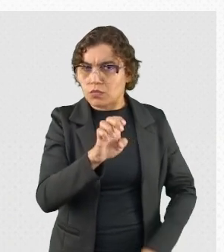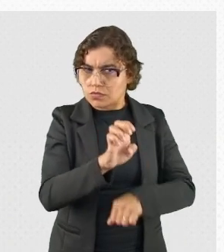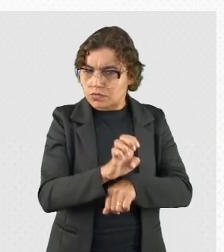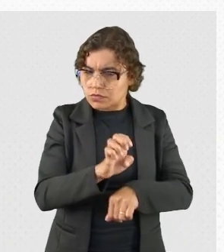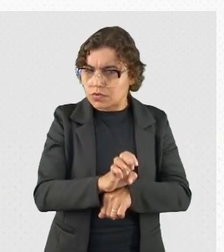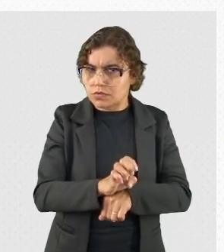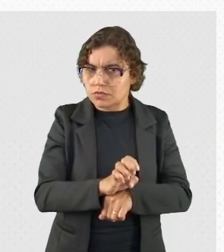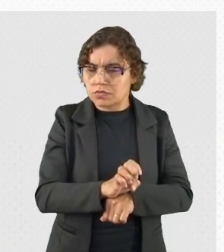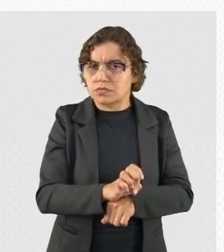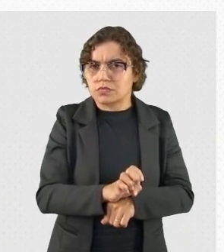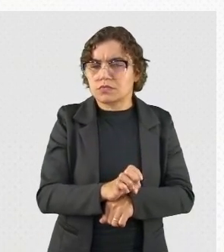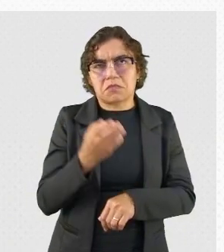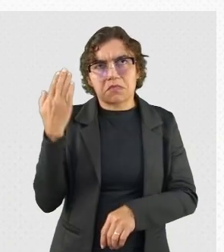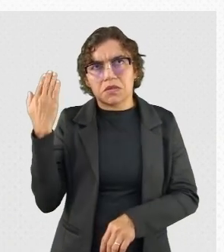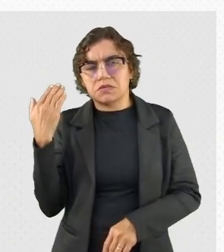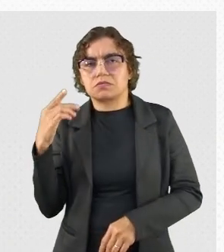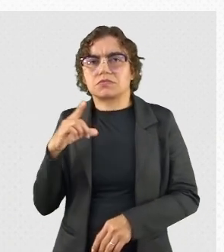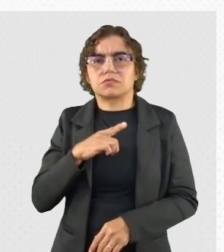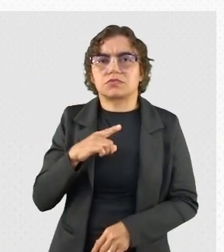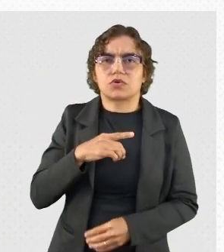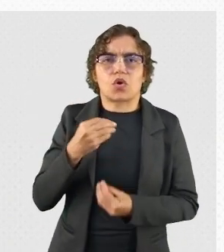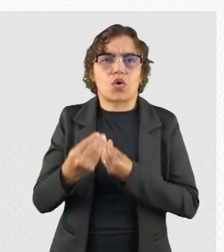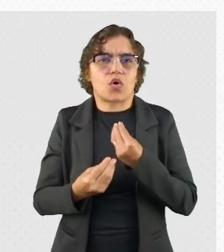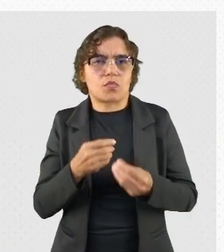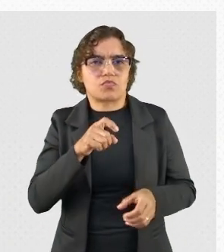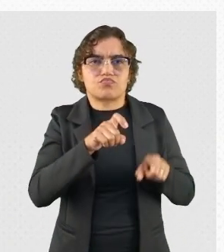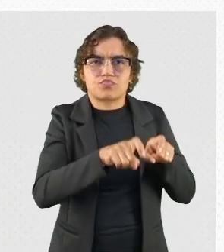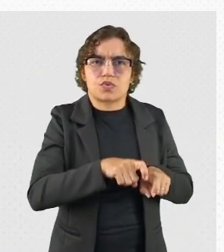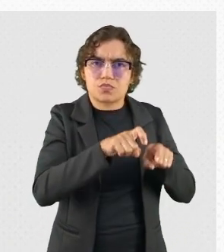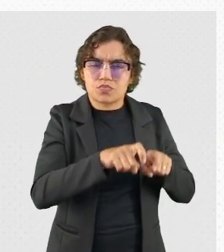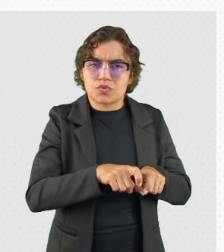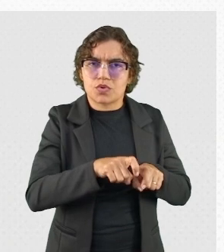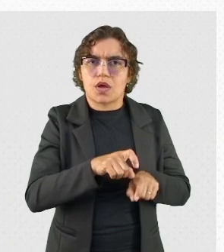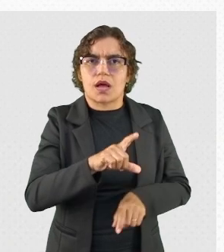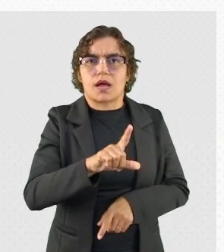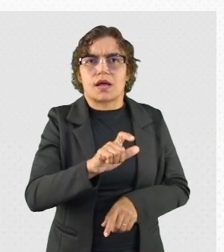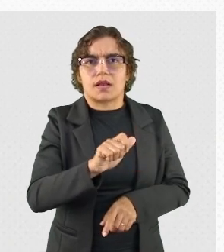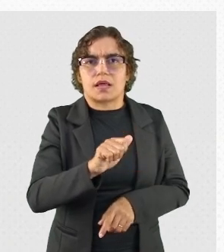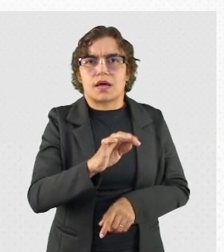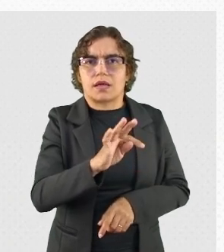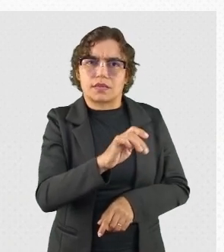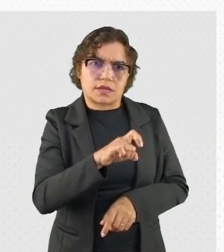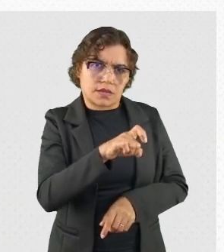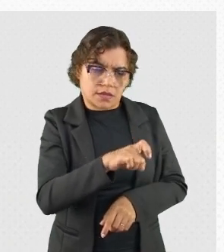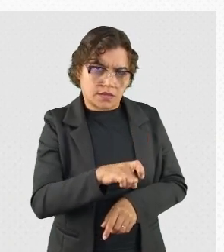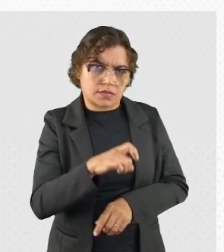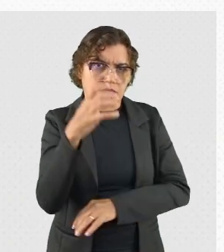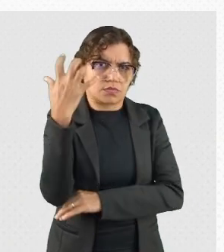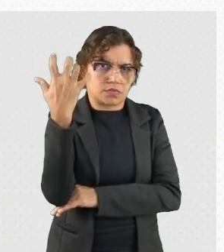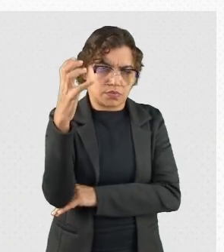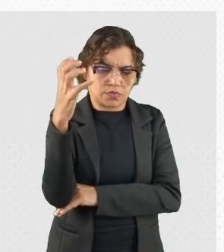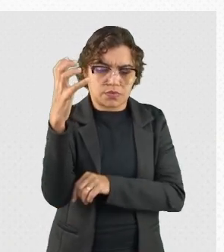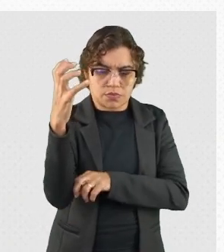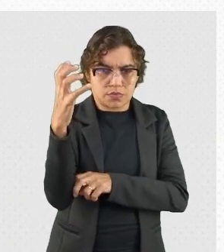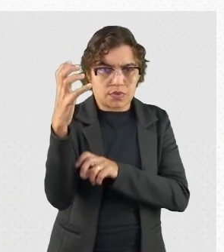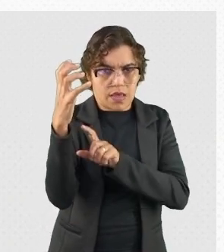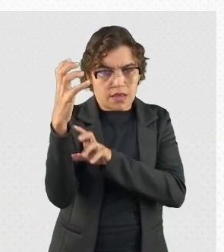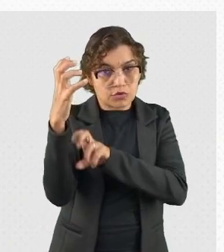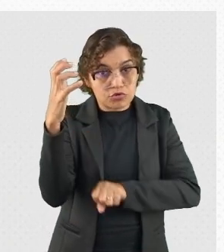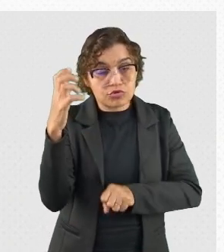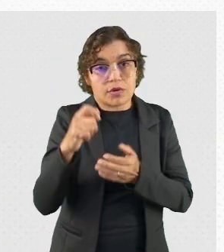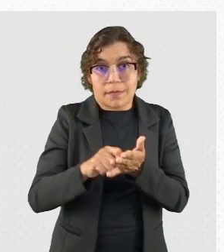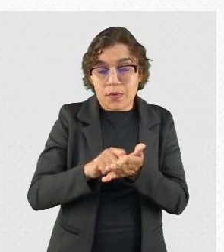ali condições de produção desse látex a partir dos seringais, que é uma planta, né, que vem ali da região